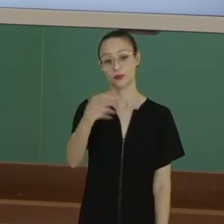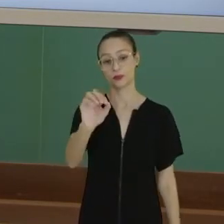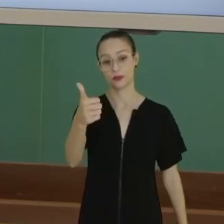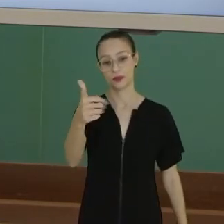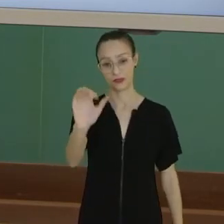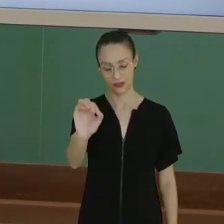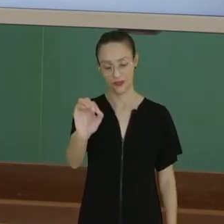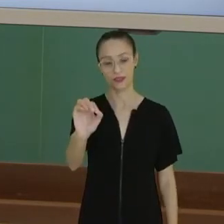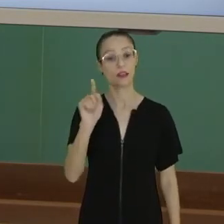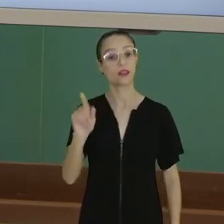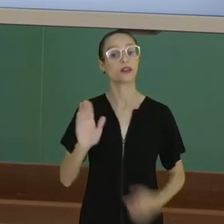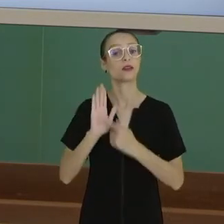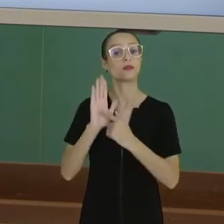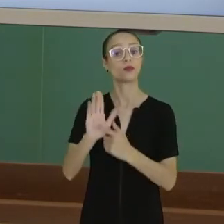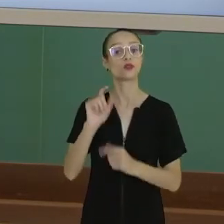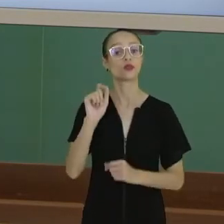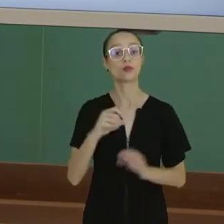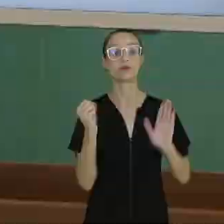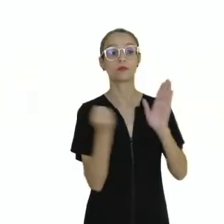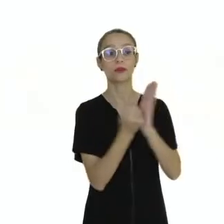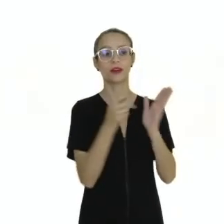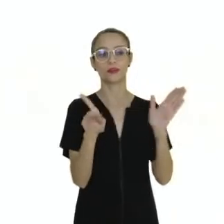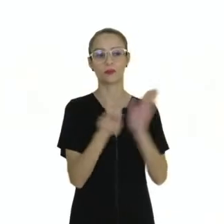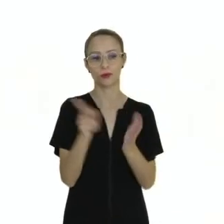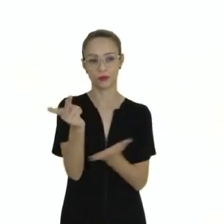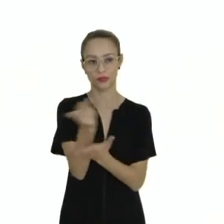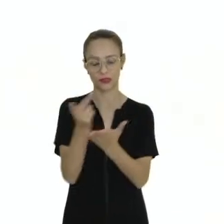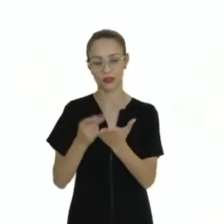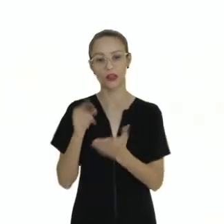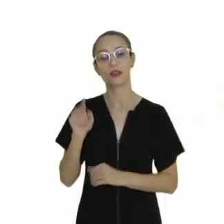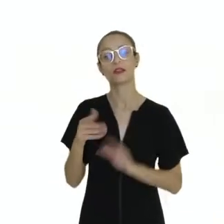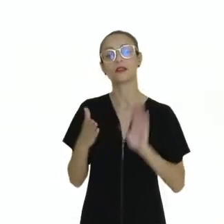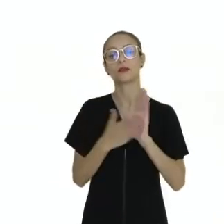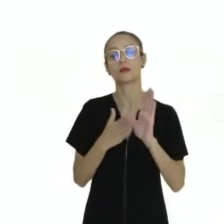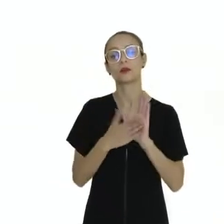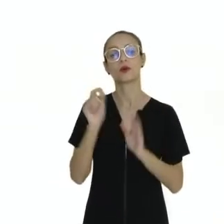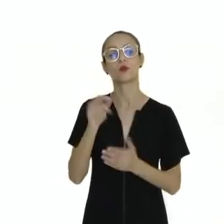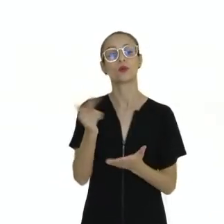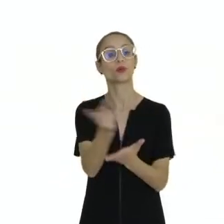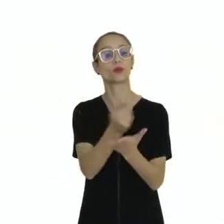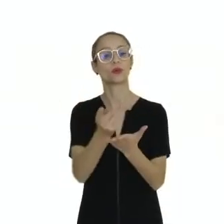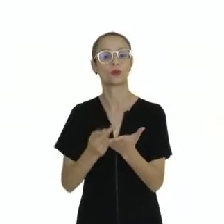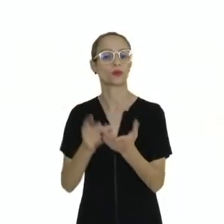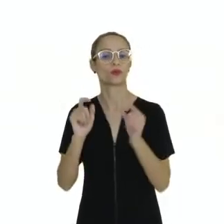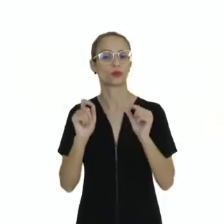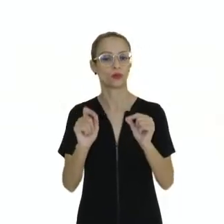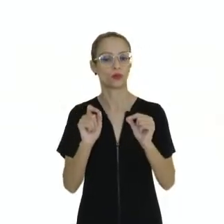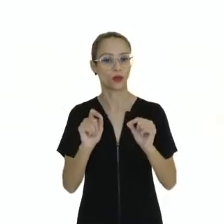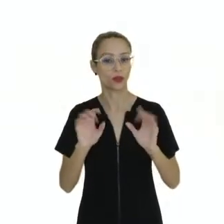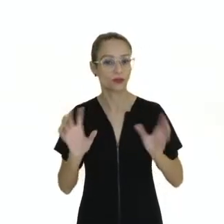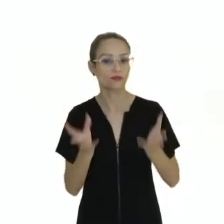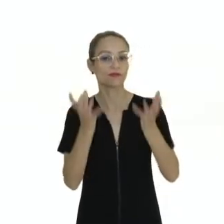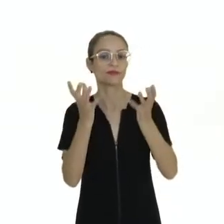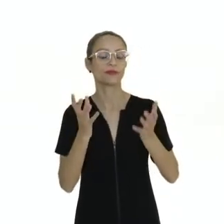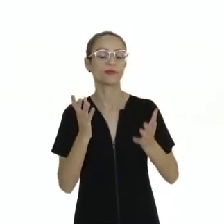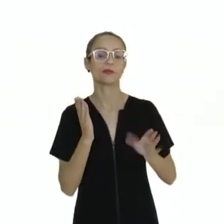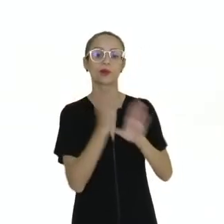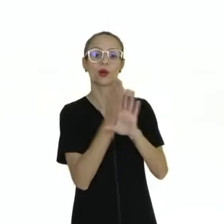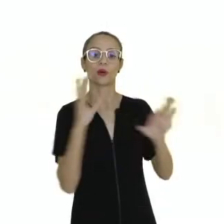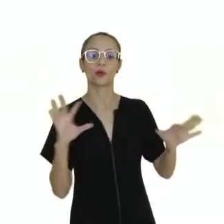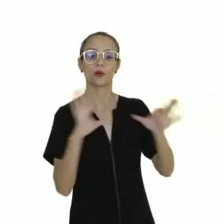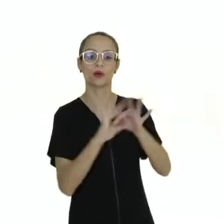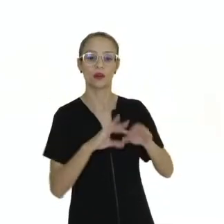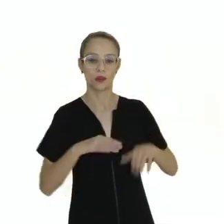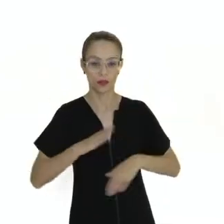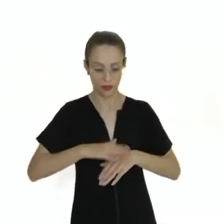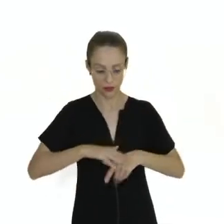Grossman trouxe sua máquina de desenhar. Nessa obra, a proposta era para que os desenhos energizassem a partir da ação